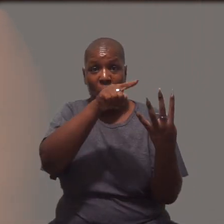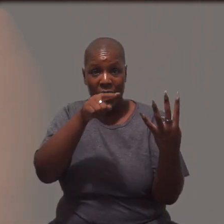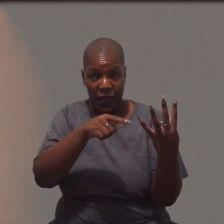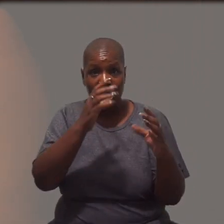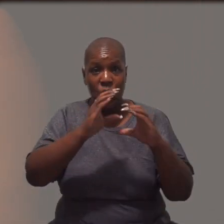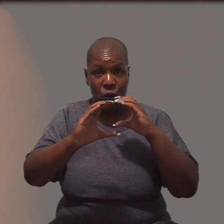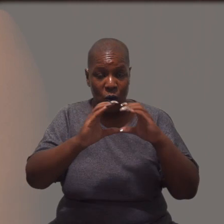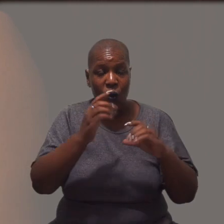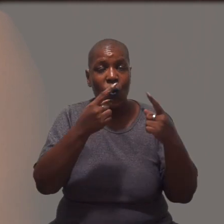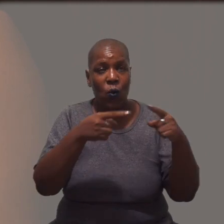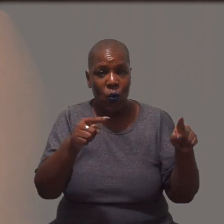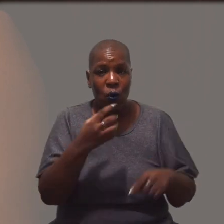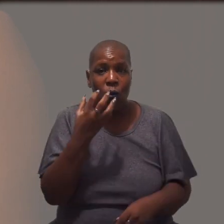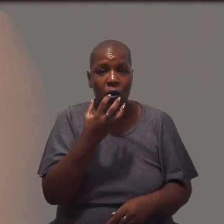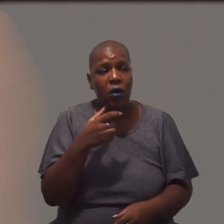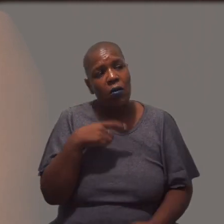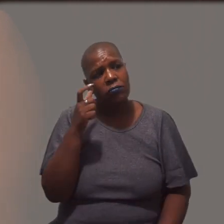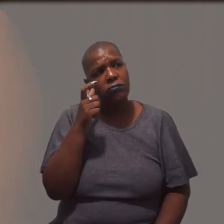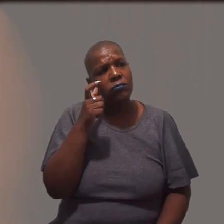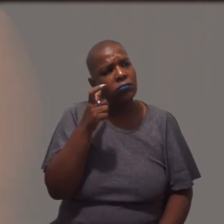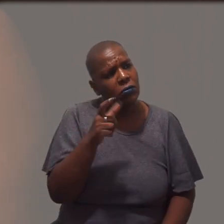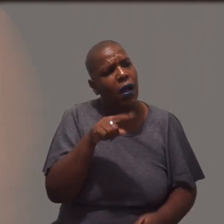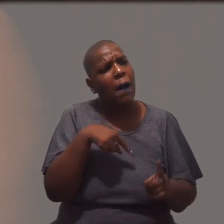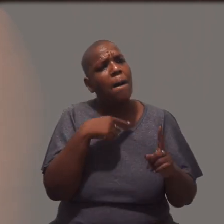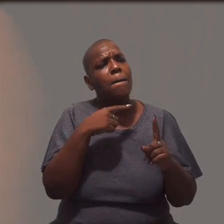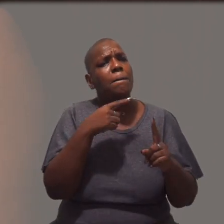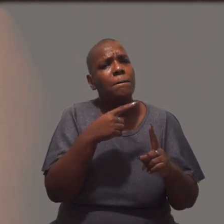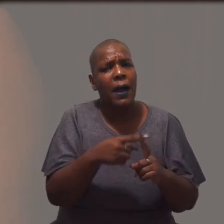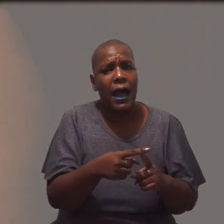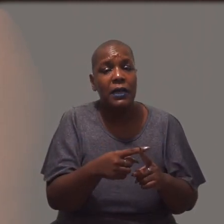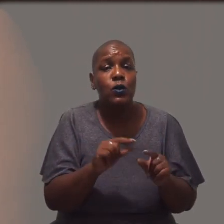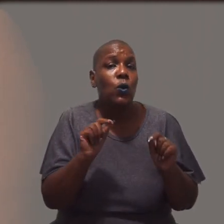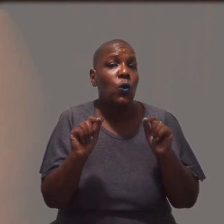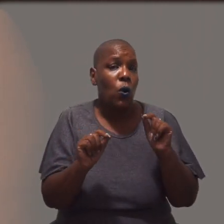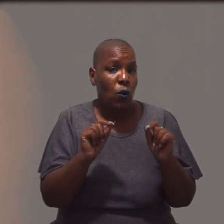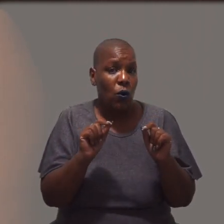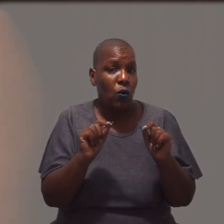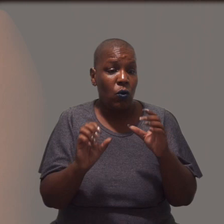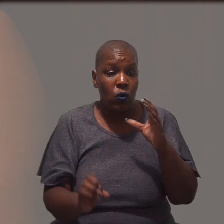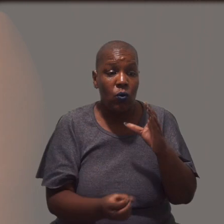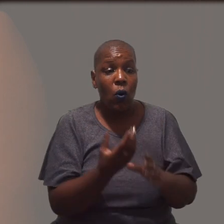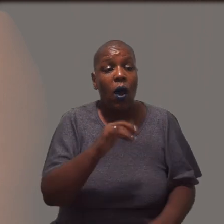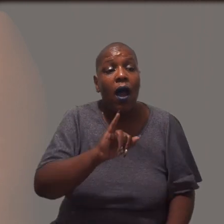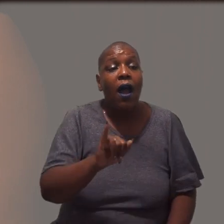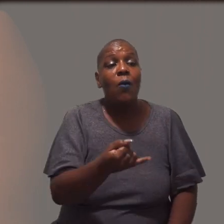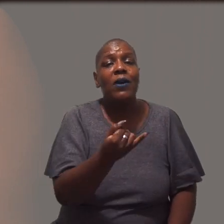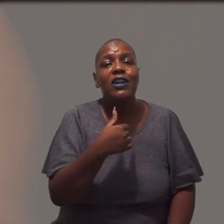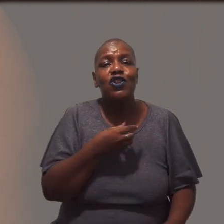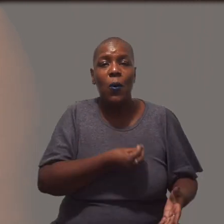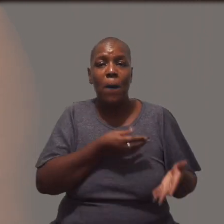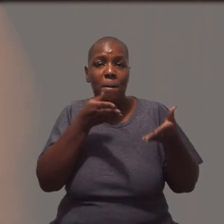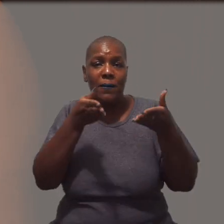quarteto musical. Comecei a me interessar um pouco mais quando surgiu uma oportunidade